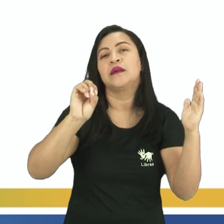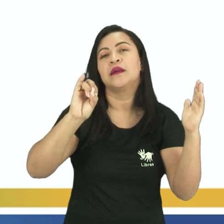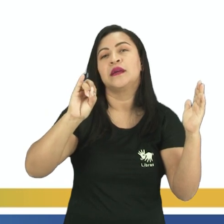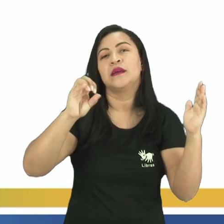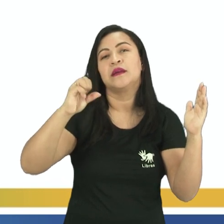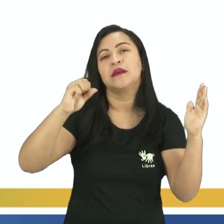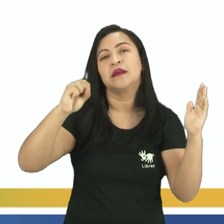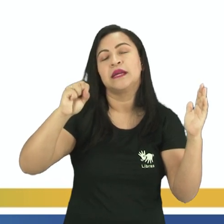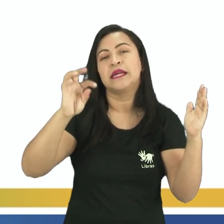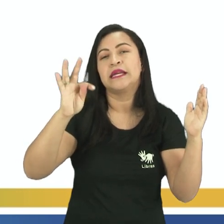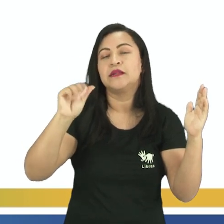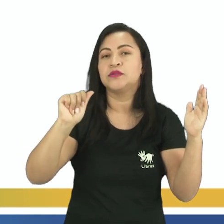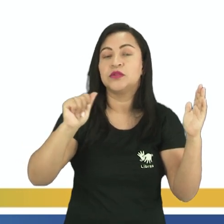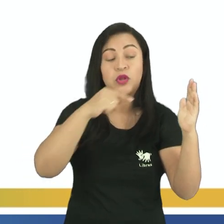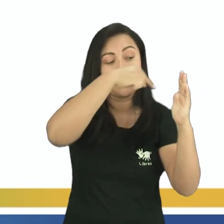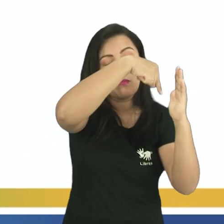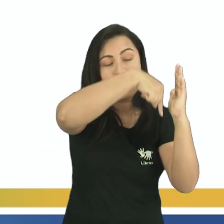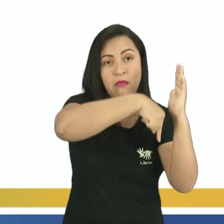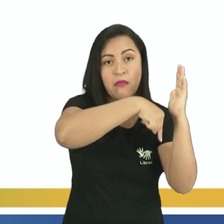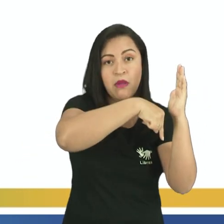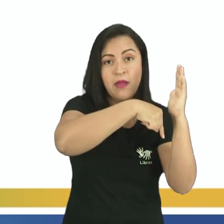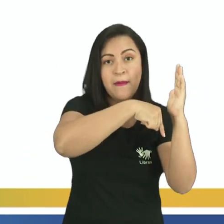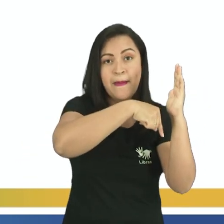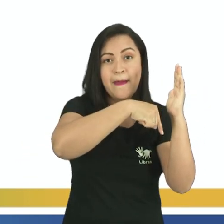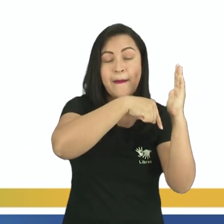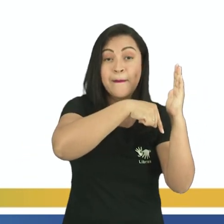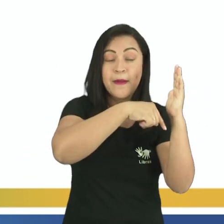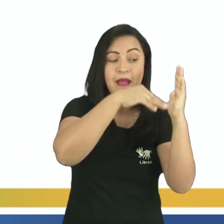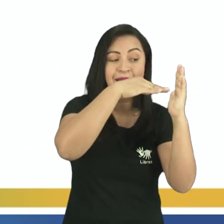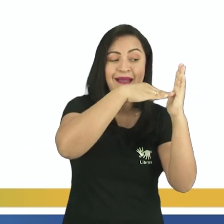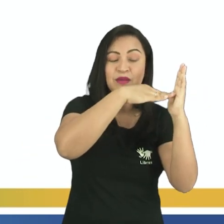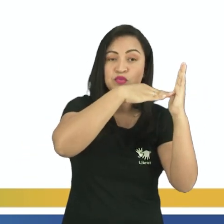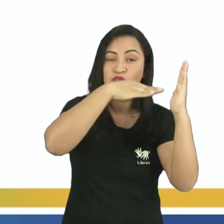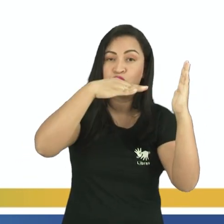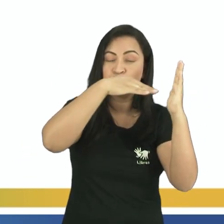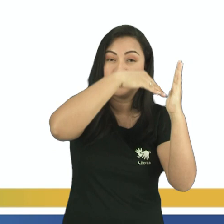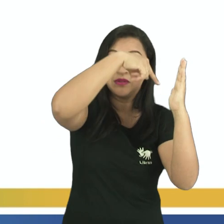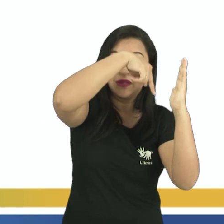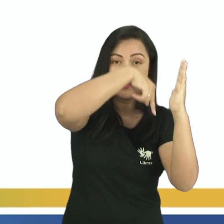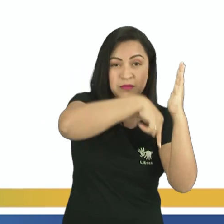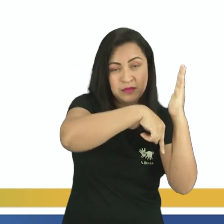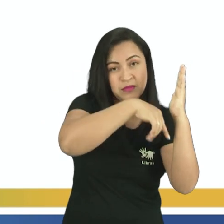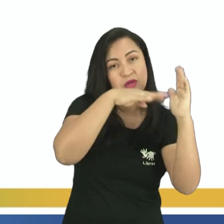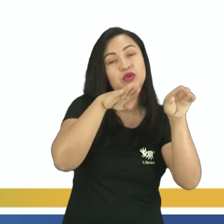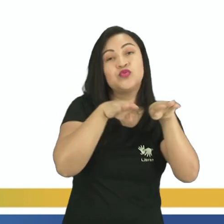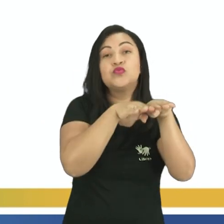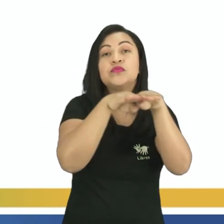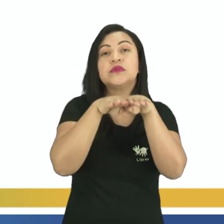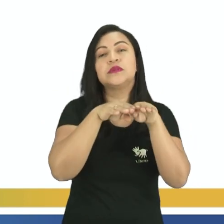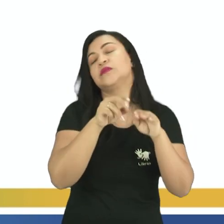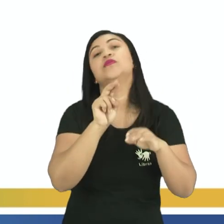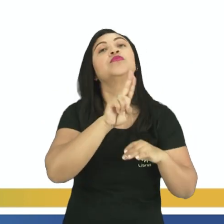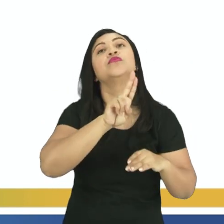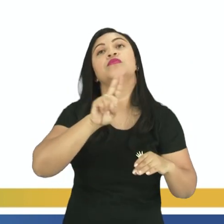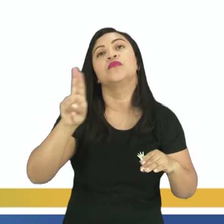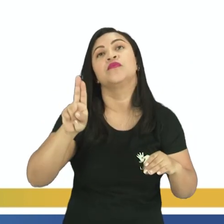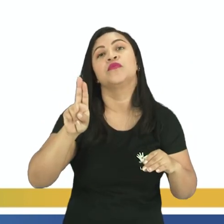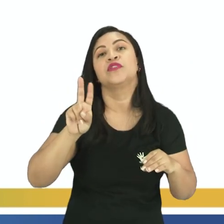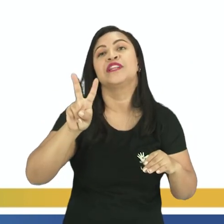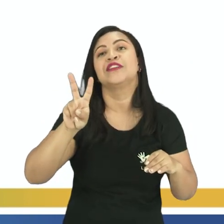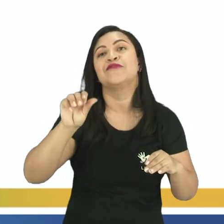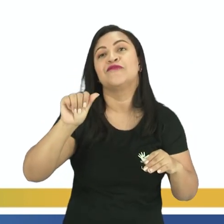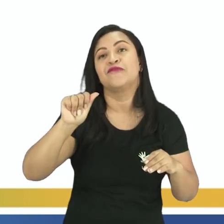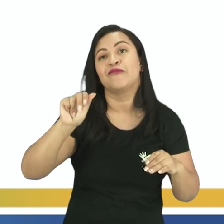ponto mais baixo, né, mais alto, mas abaixo desse nível de equilíbrio, nós chamamos de